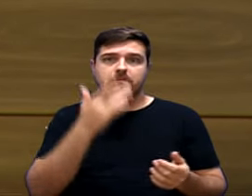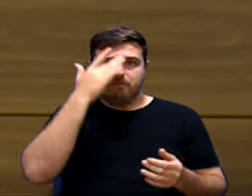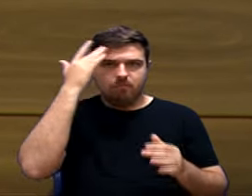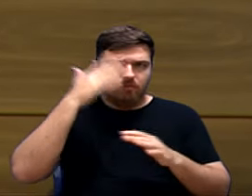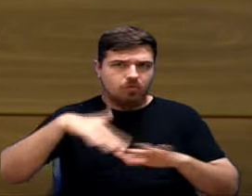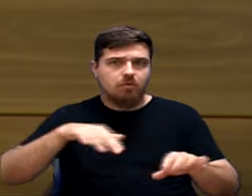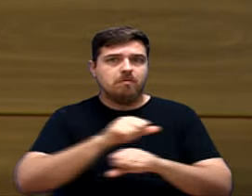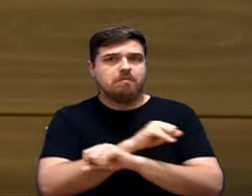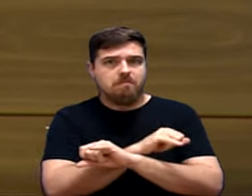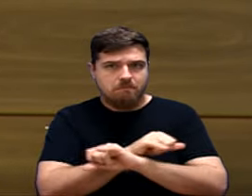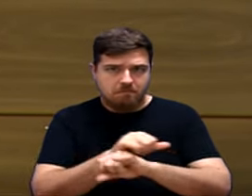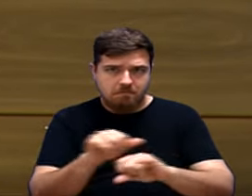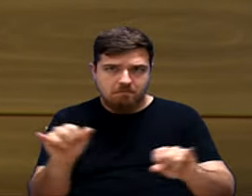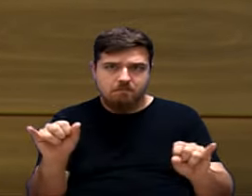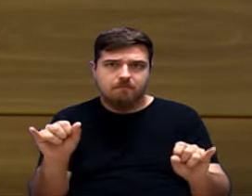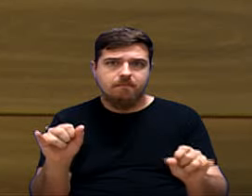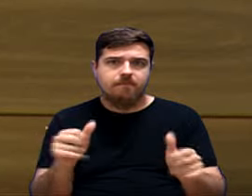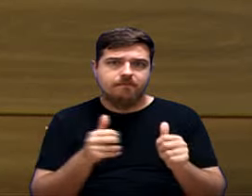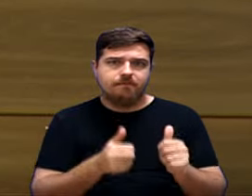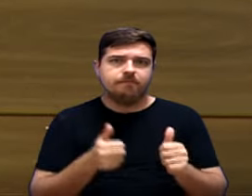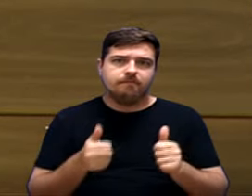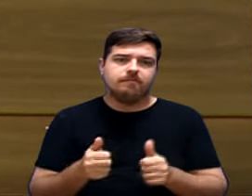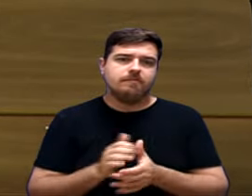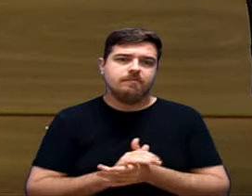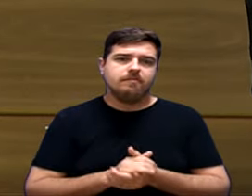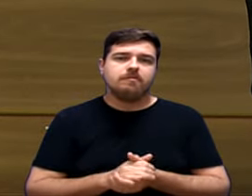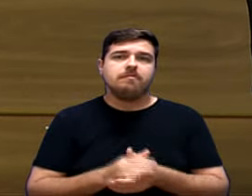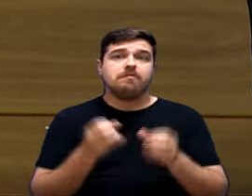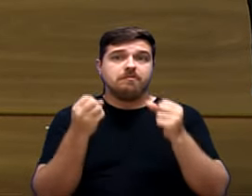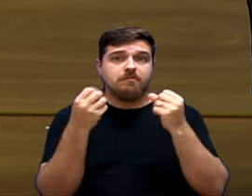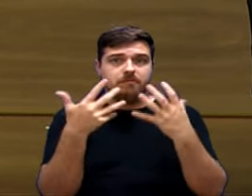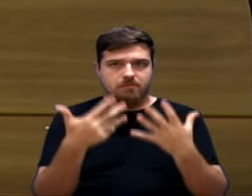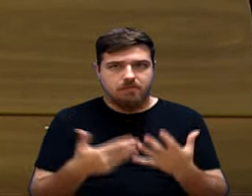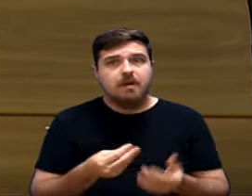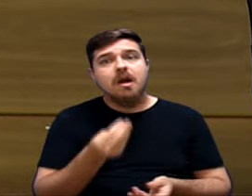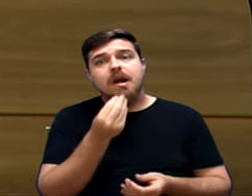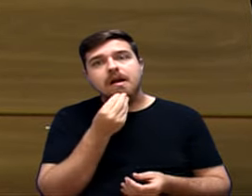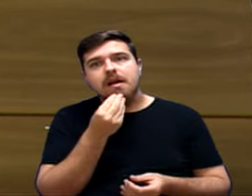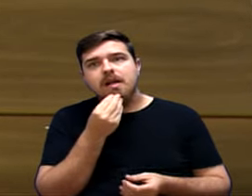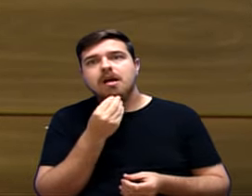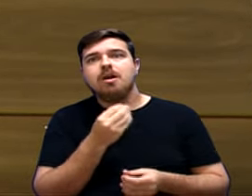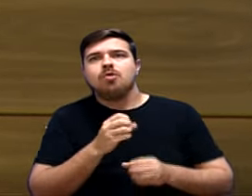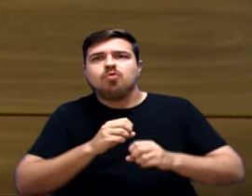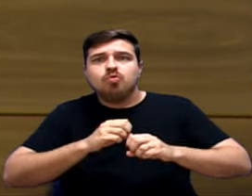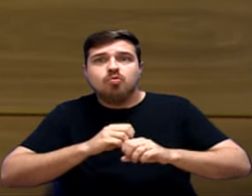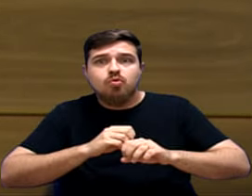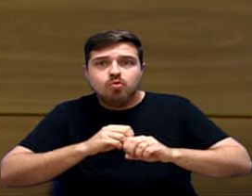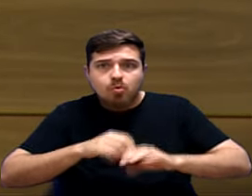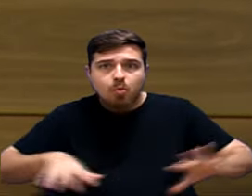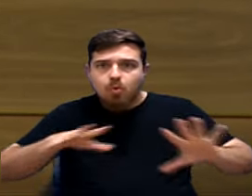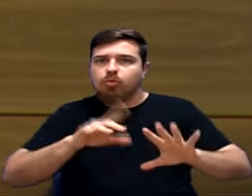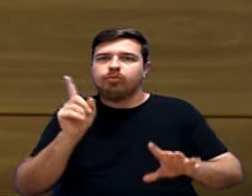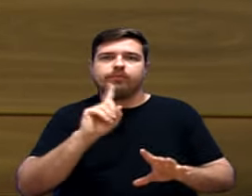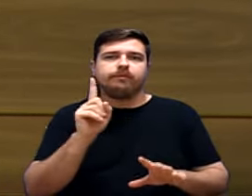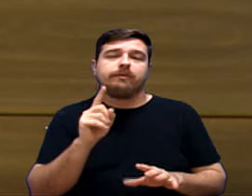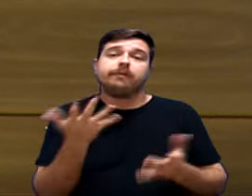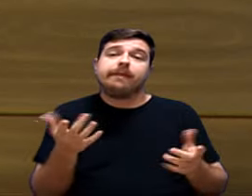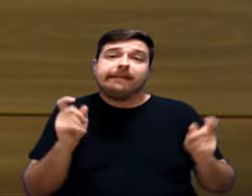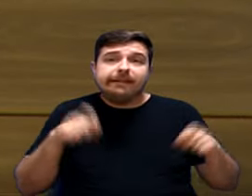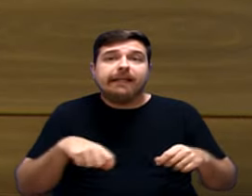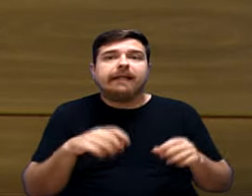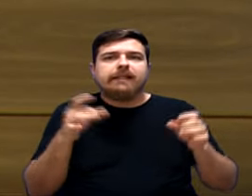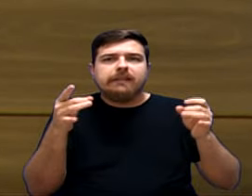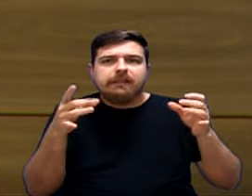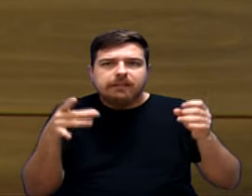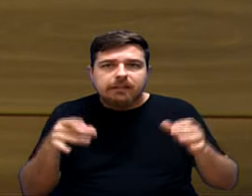bem didática onde aí explica Lógico que não traz tudo mas explica um pouco mais do que que é o